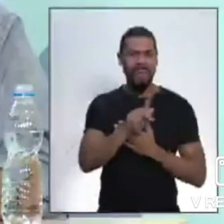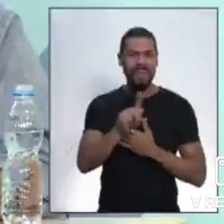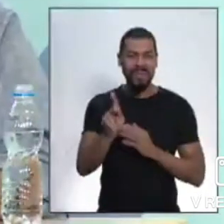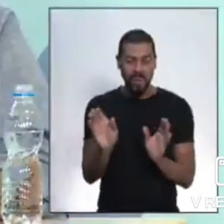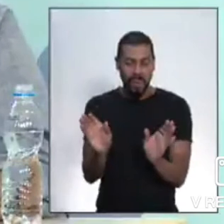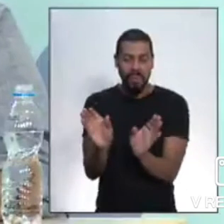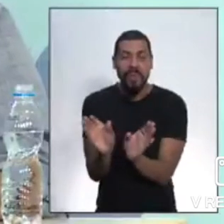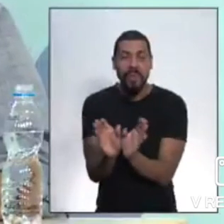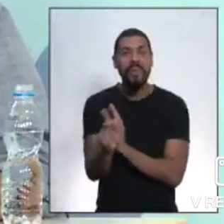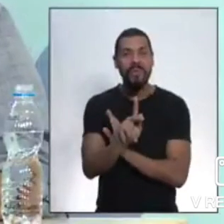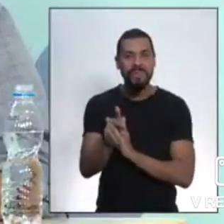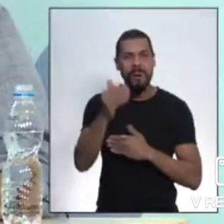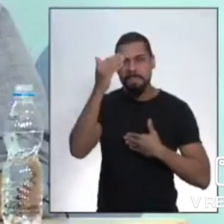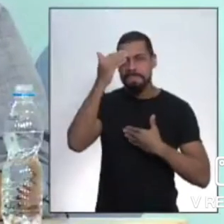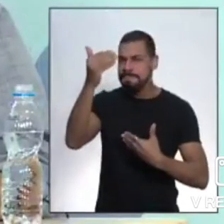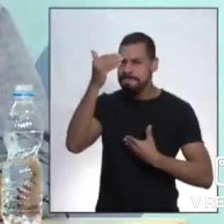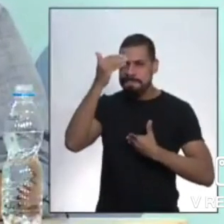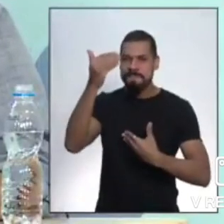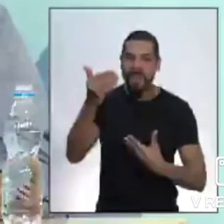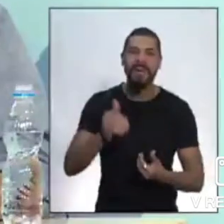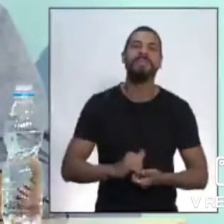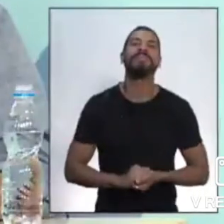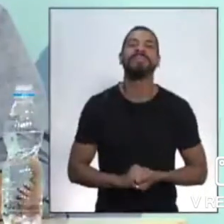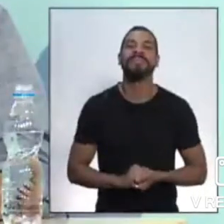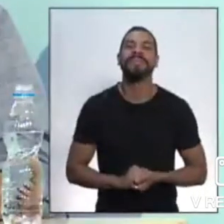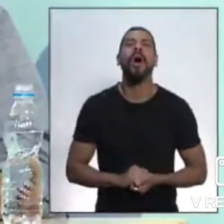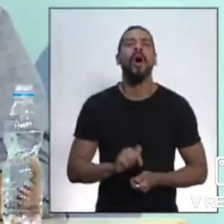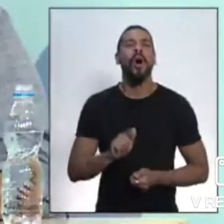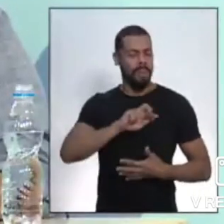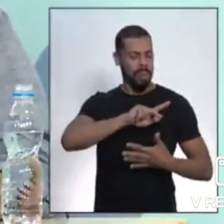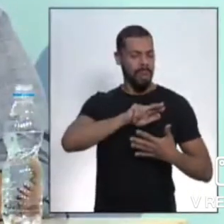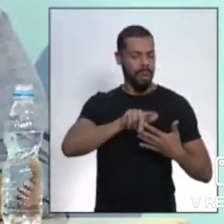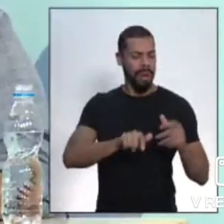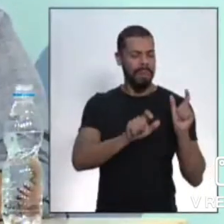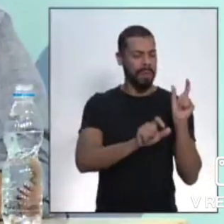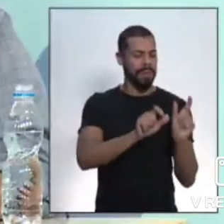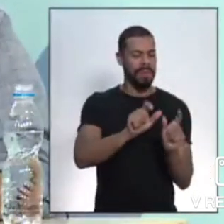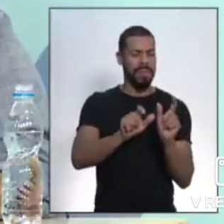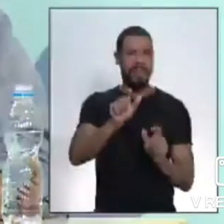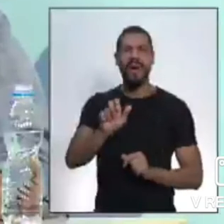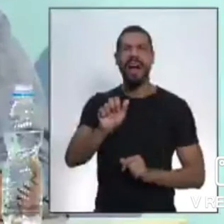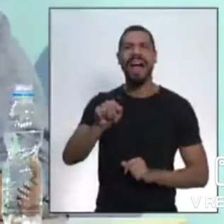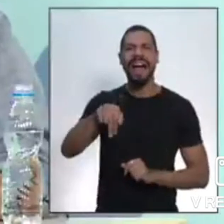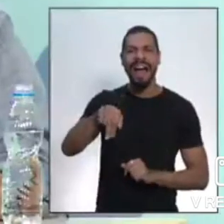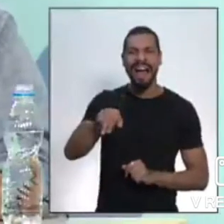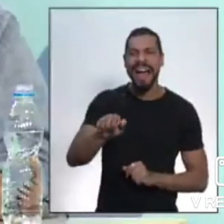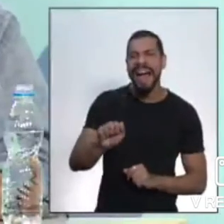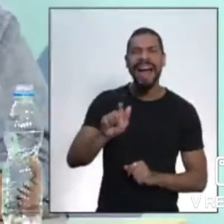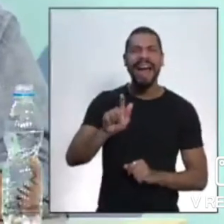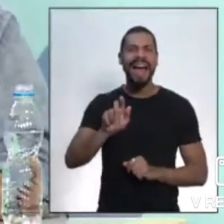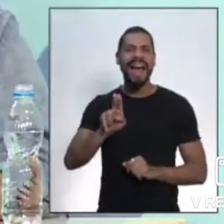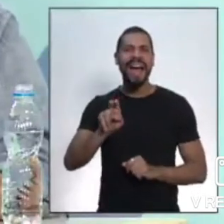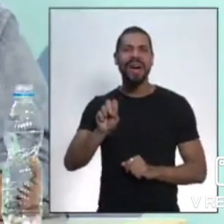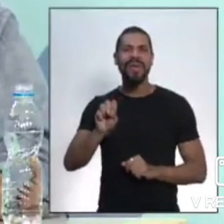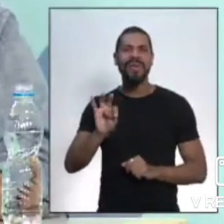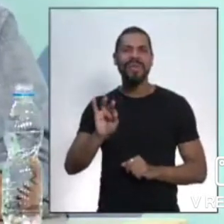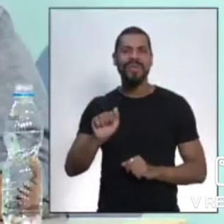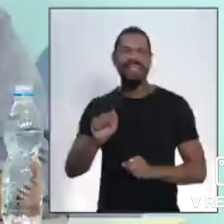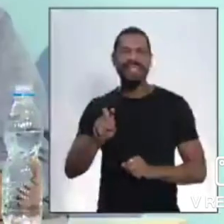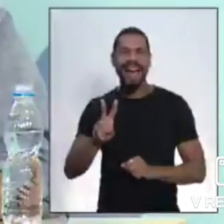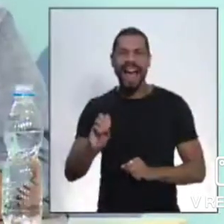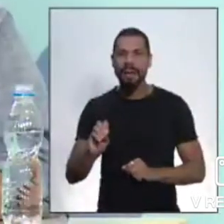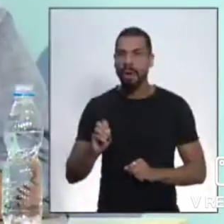Rafael, né? E nós temos aqui, ó, o Jefferson, Gustavo, Samuel, Ana. A participação aqui é intensa e